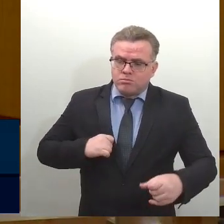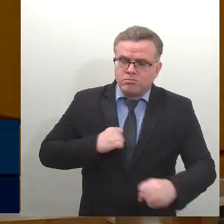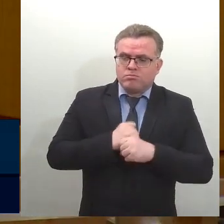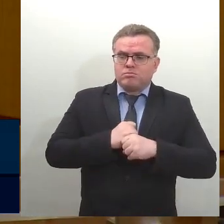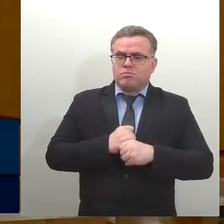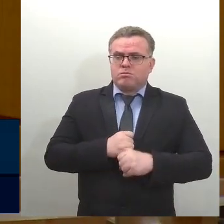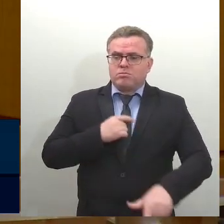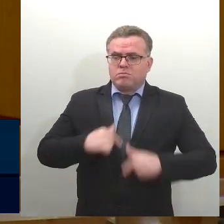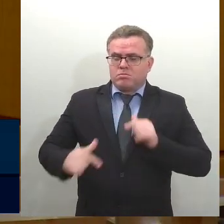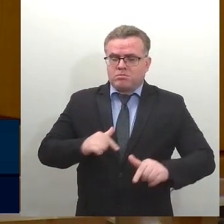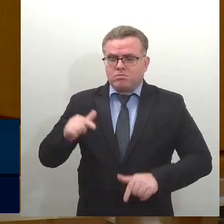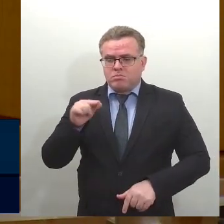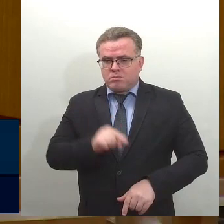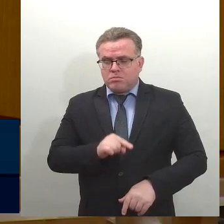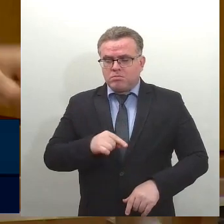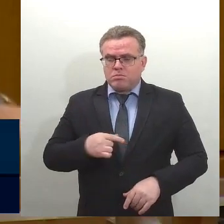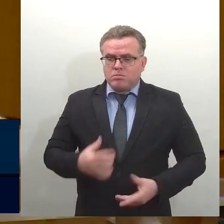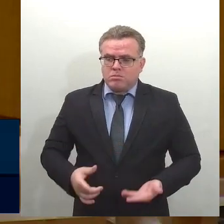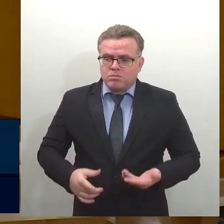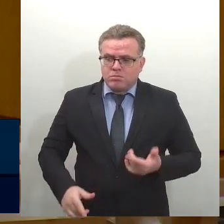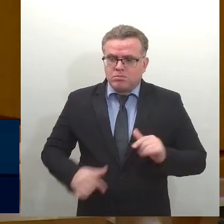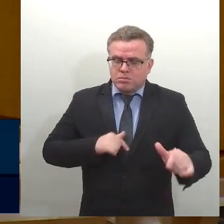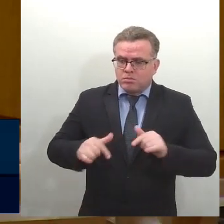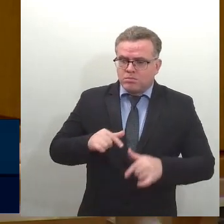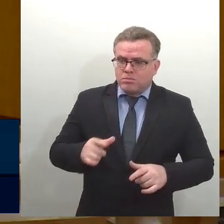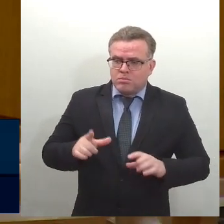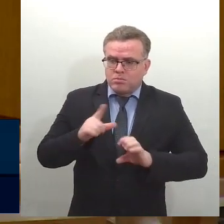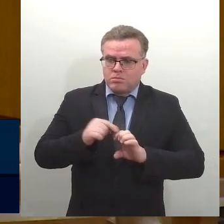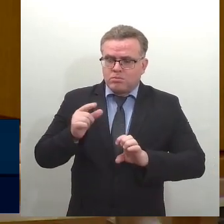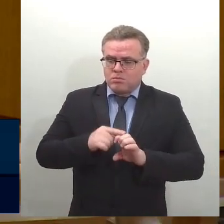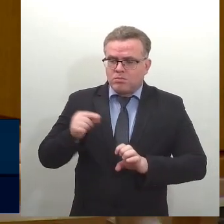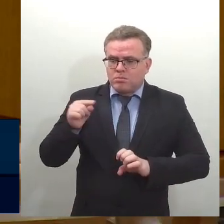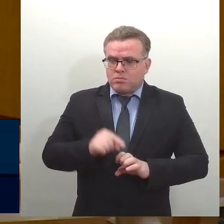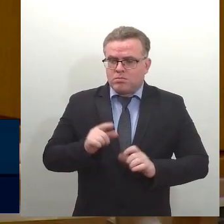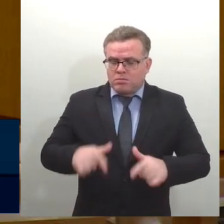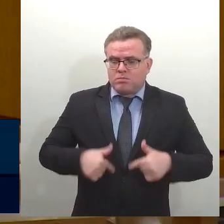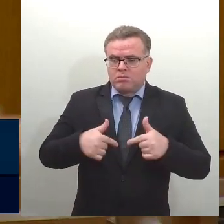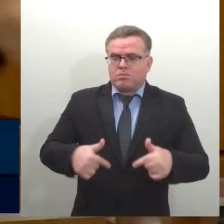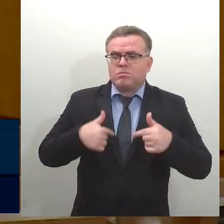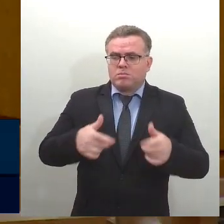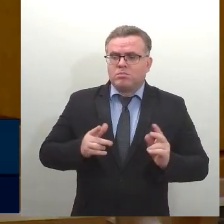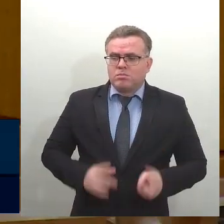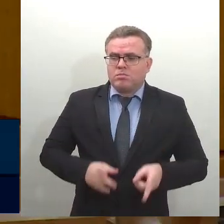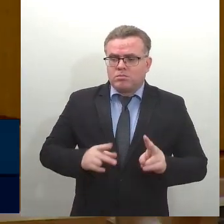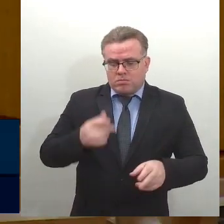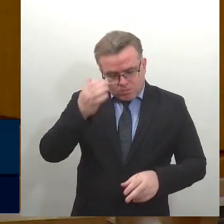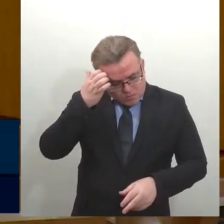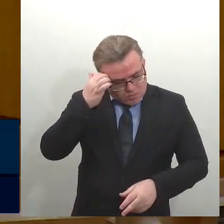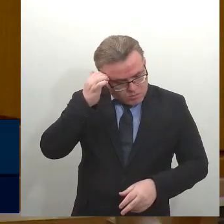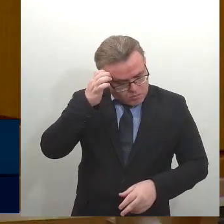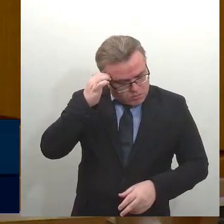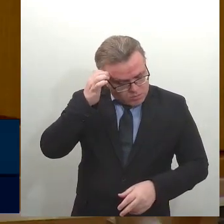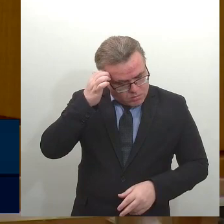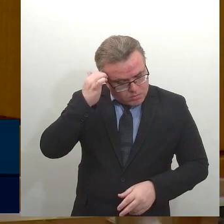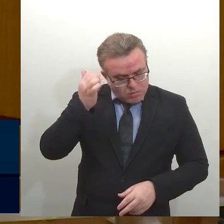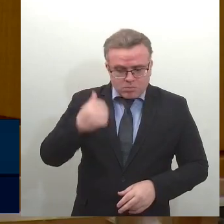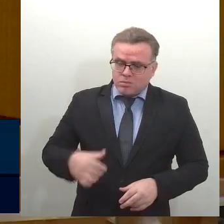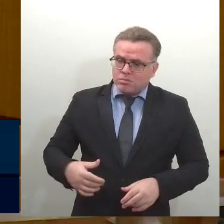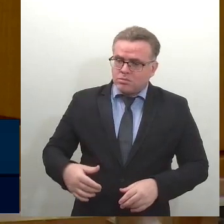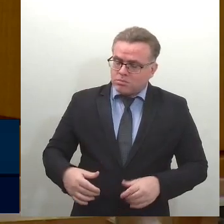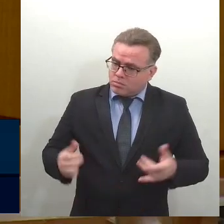o empreendedorismo, de defender aqueles que lutam para realizar uma cidade melhor. E agora, depois que a